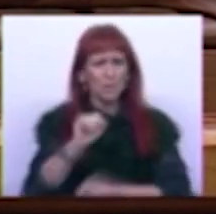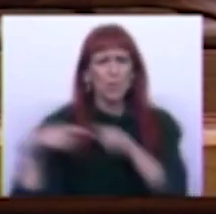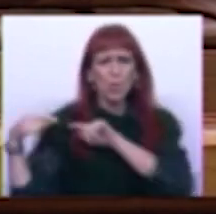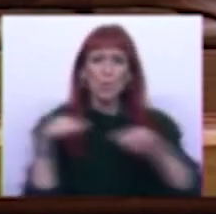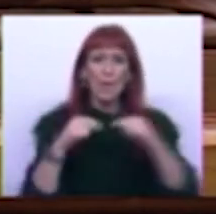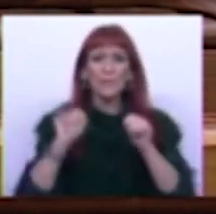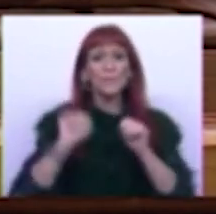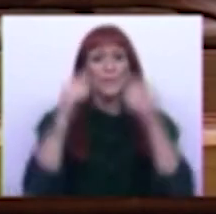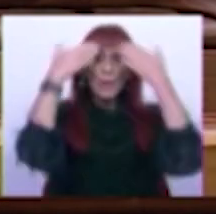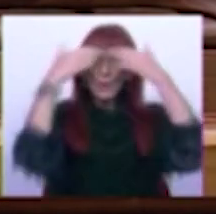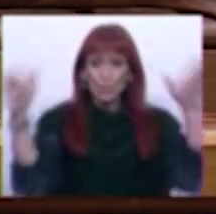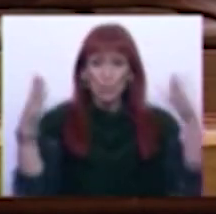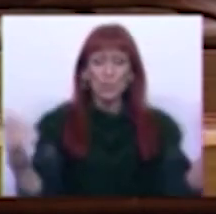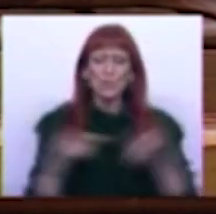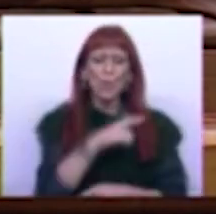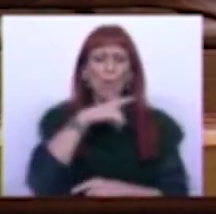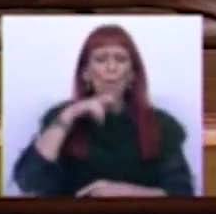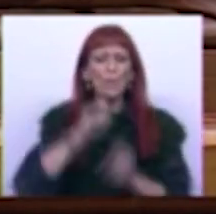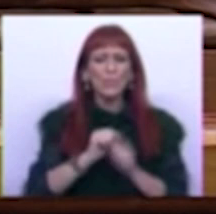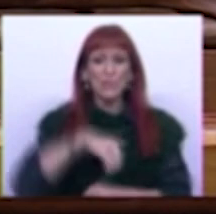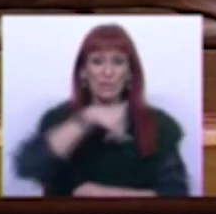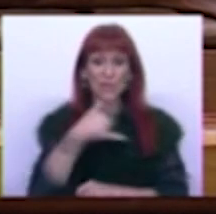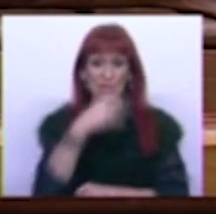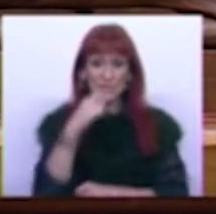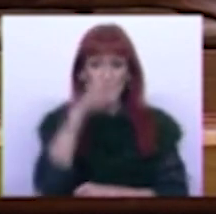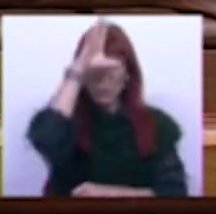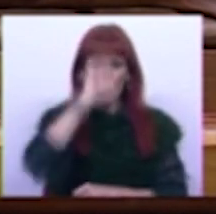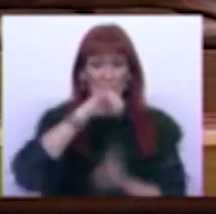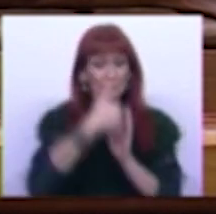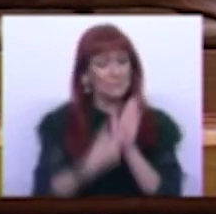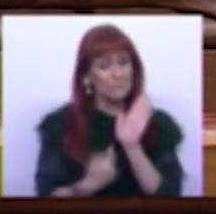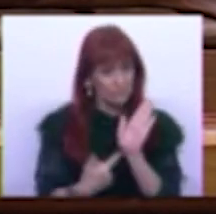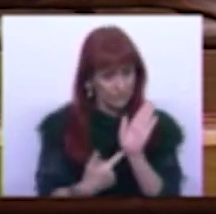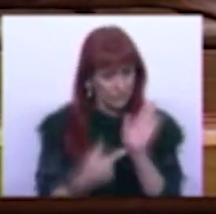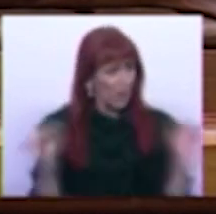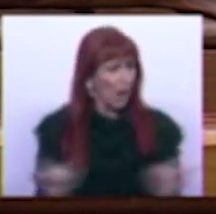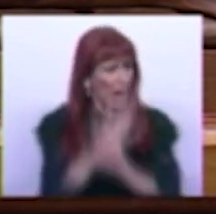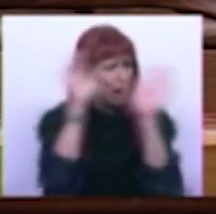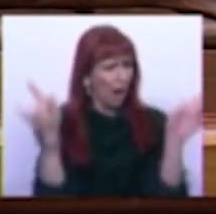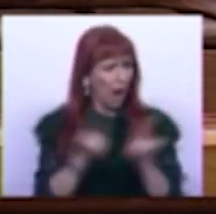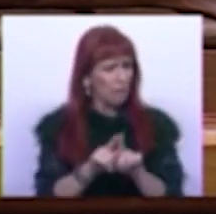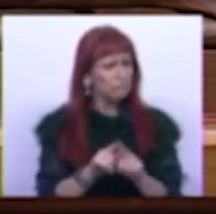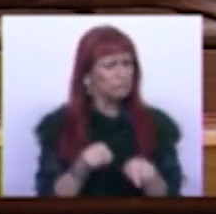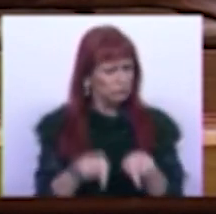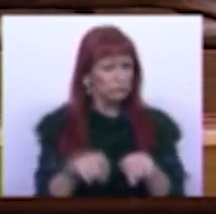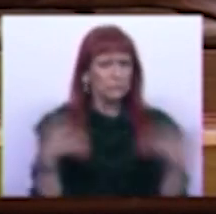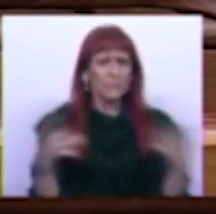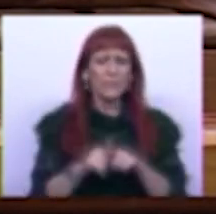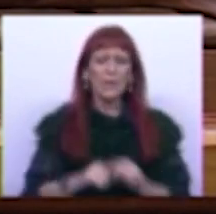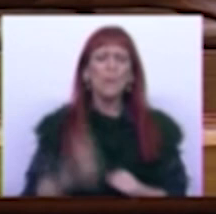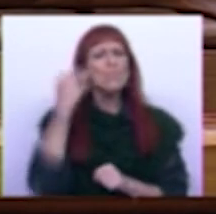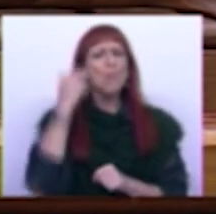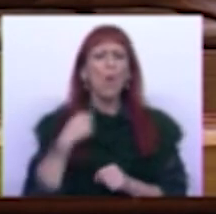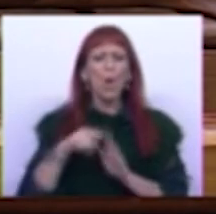debate democrático. O compromisso do 23º Governo Constitucional é claro e inabalável. Honrar